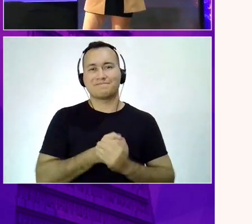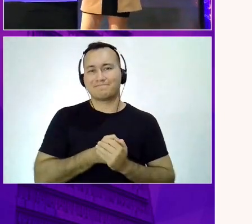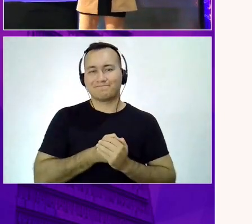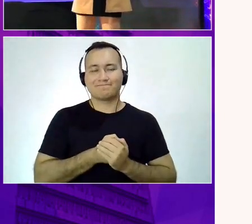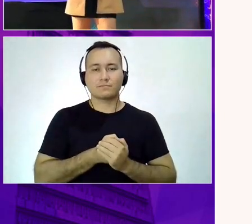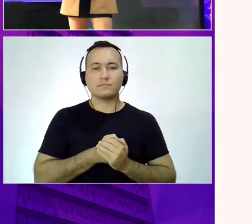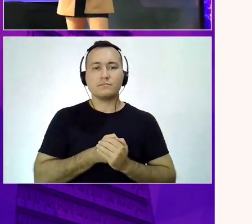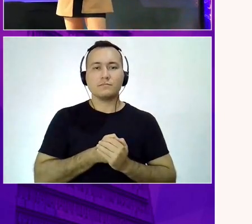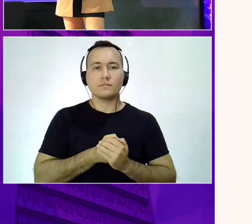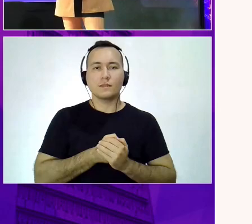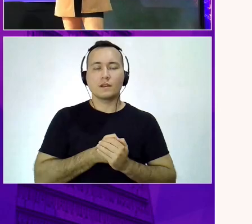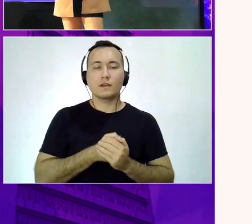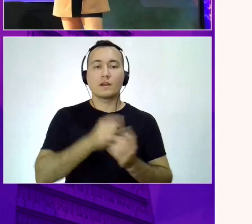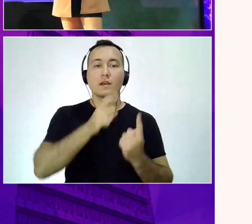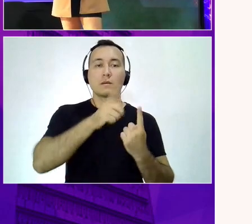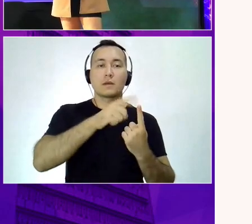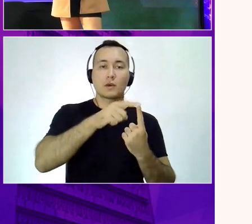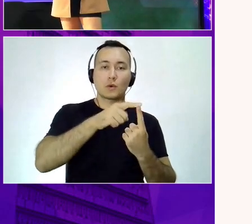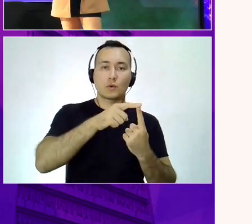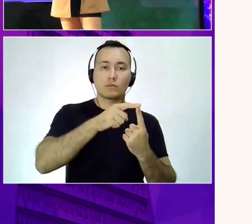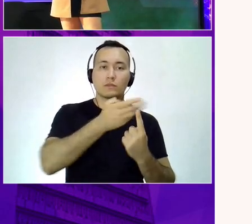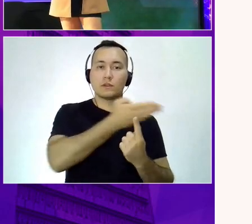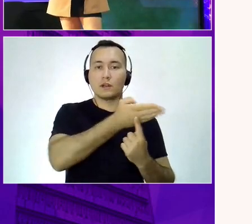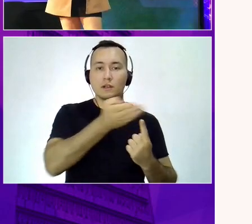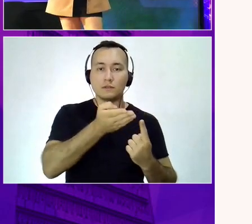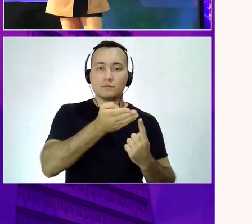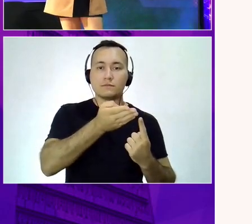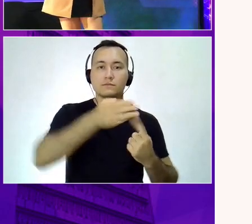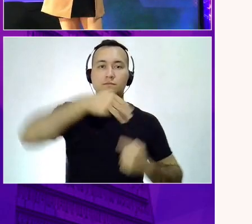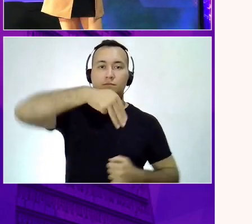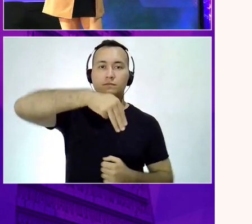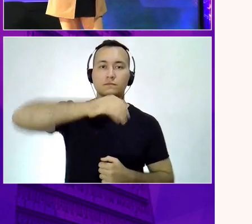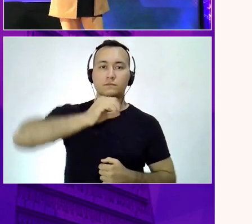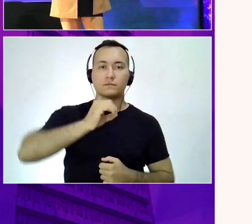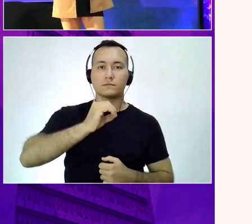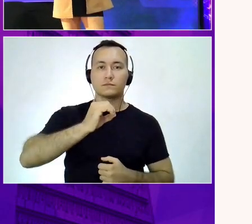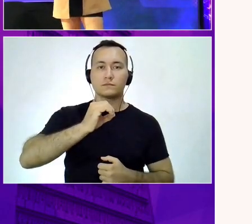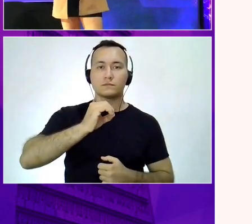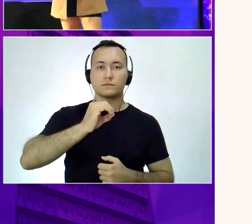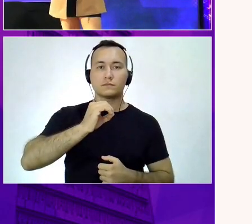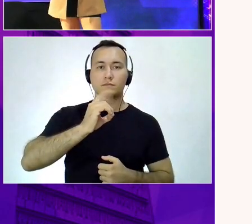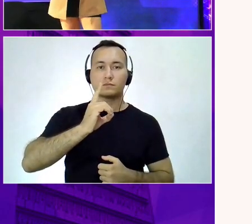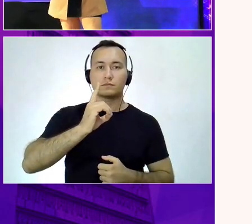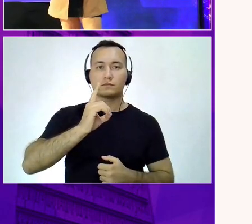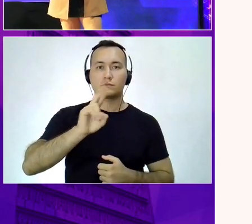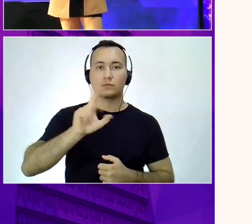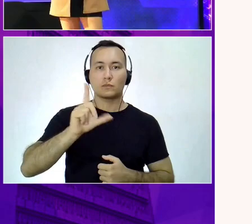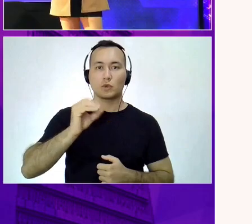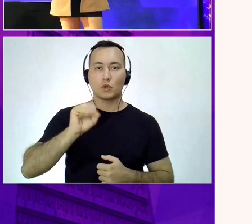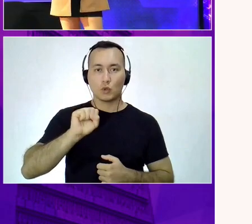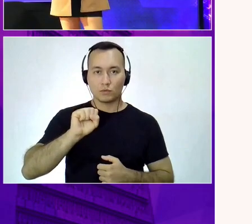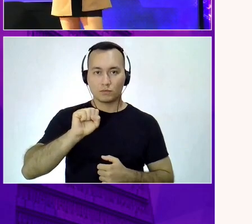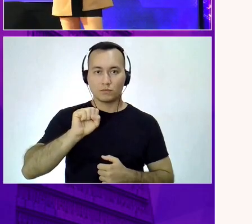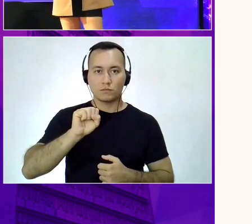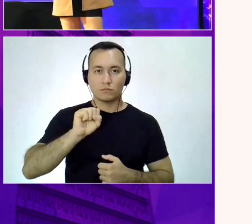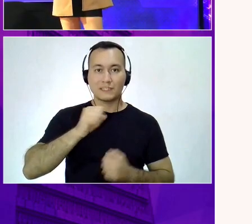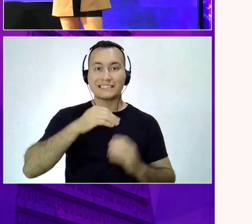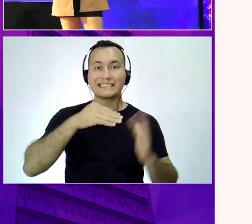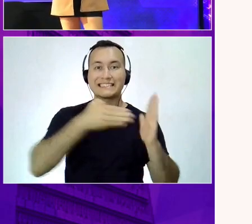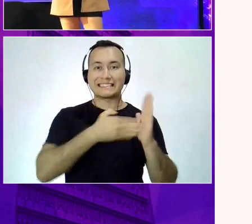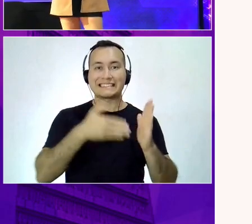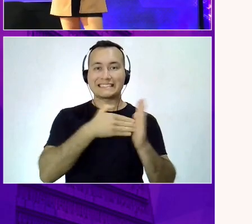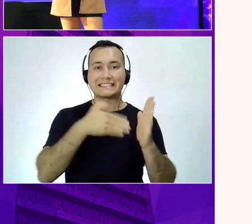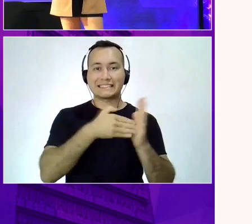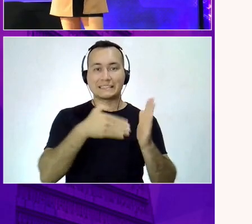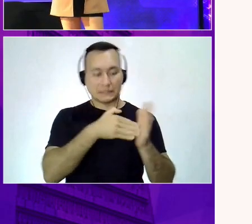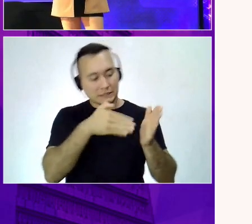módulos. Quando a gente pensa numa arquitetura de microserviço, a maior vantagem que a gente tem é que ela seja independente. Só que a gente precisa levar